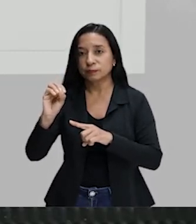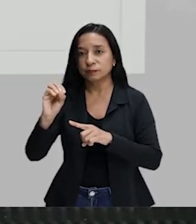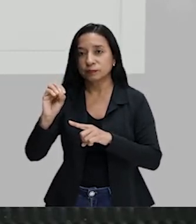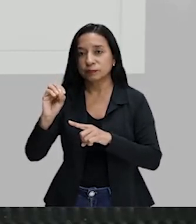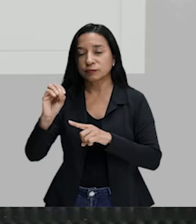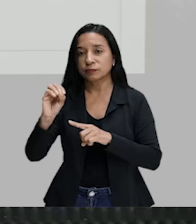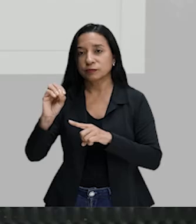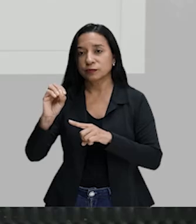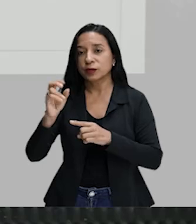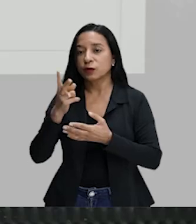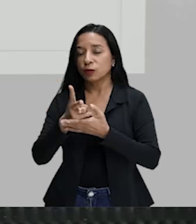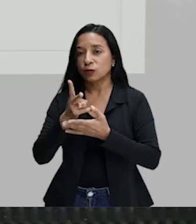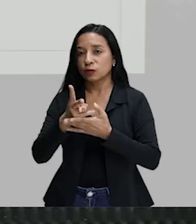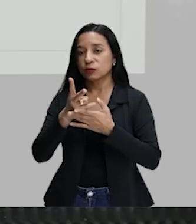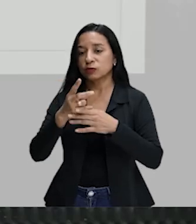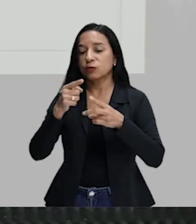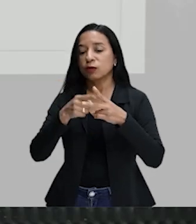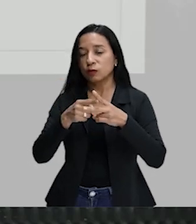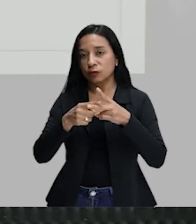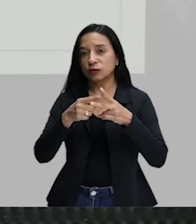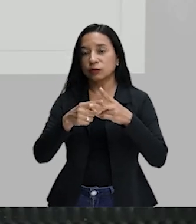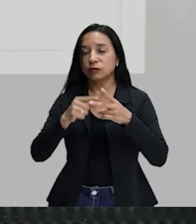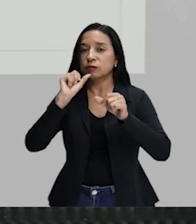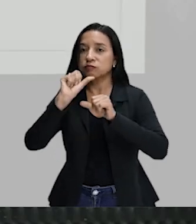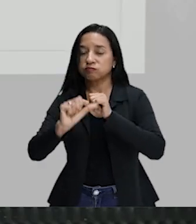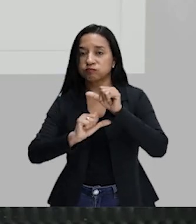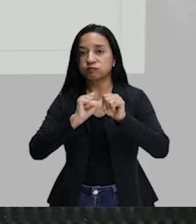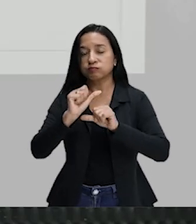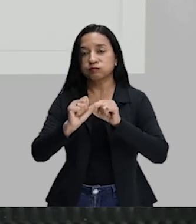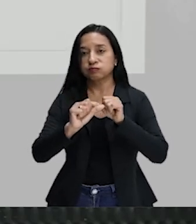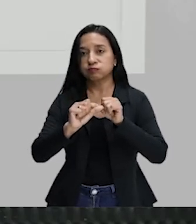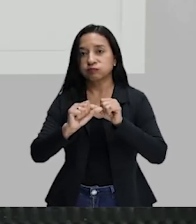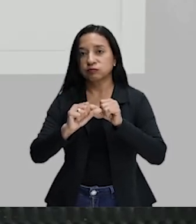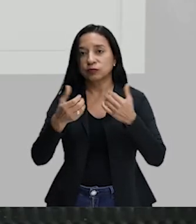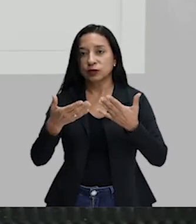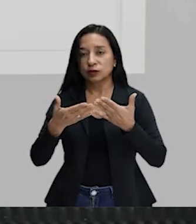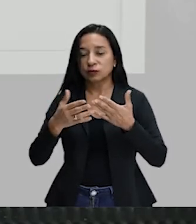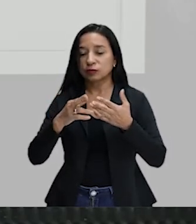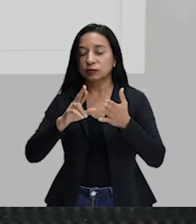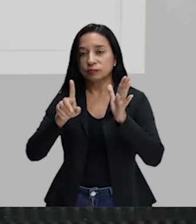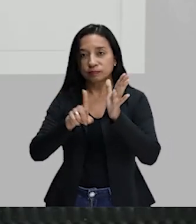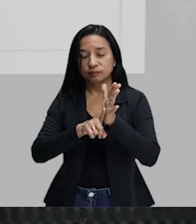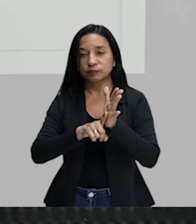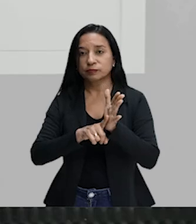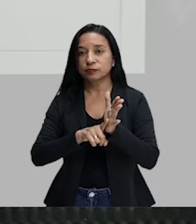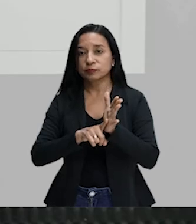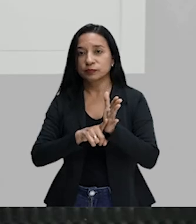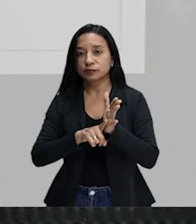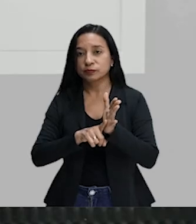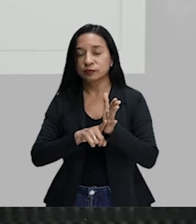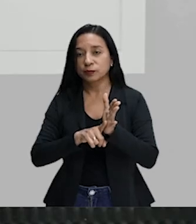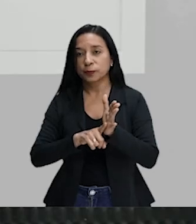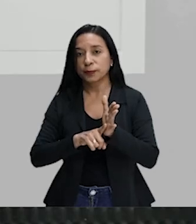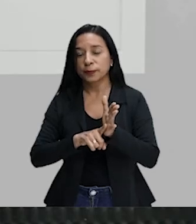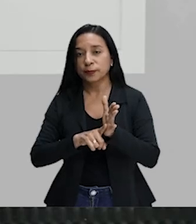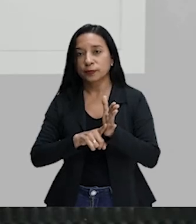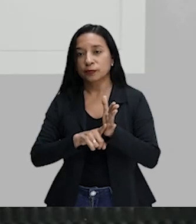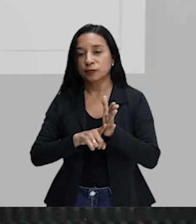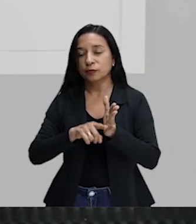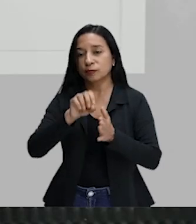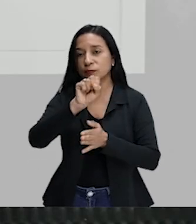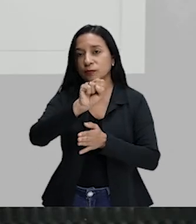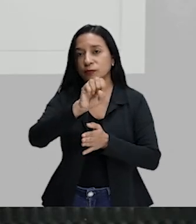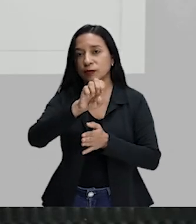Você mantém cosseno e cosseno e muda, né? Aqui no caso vai ser a diferença. Menos o seno